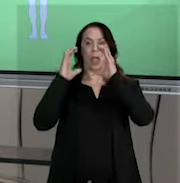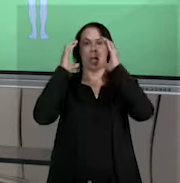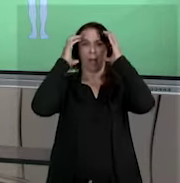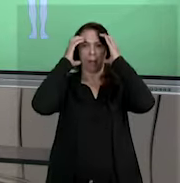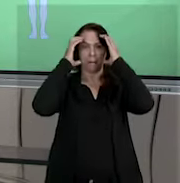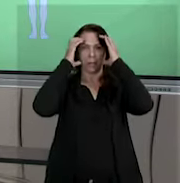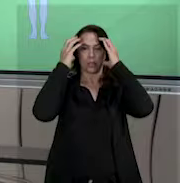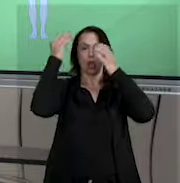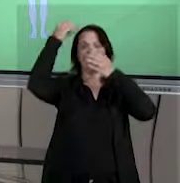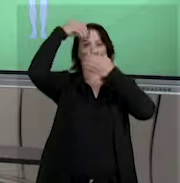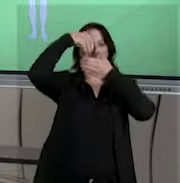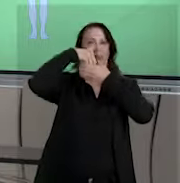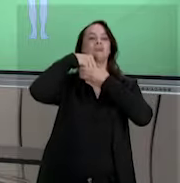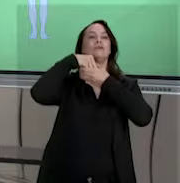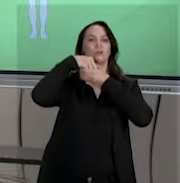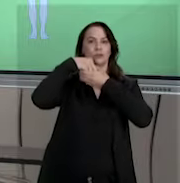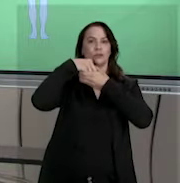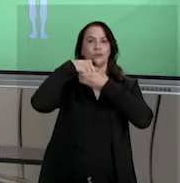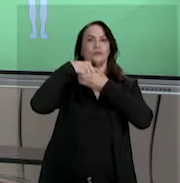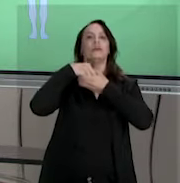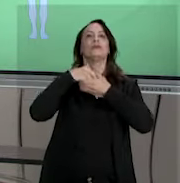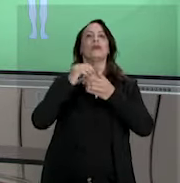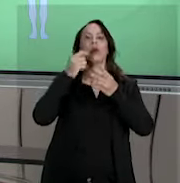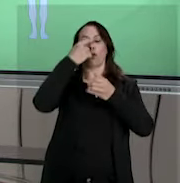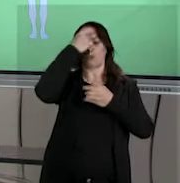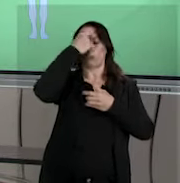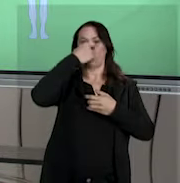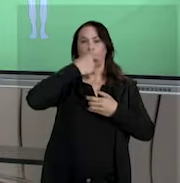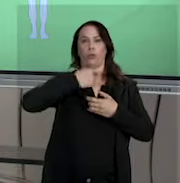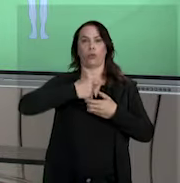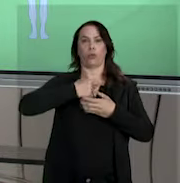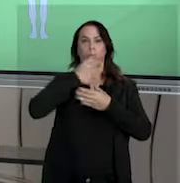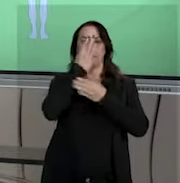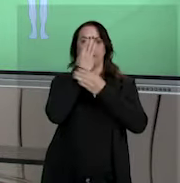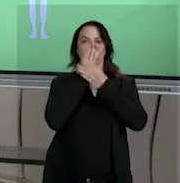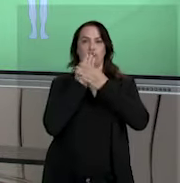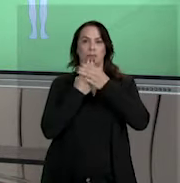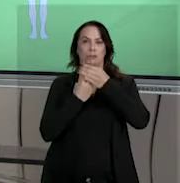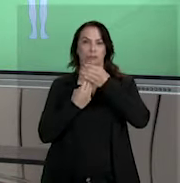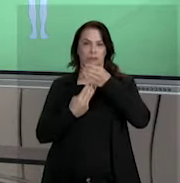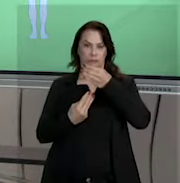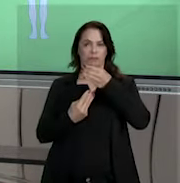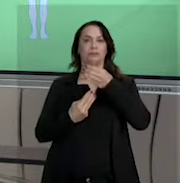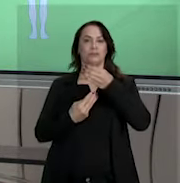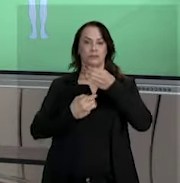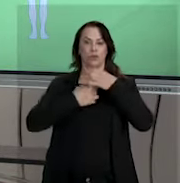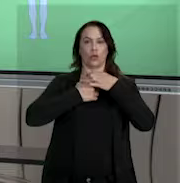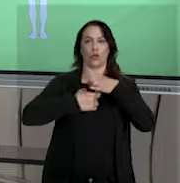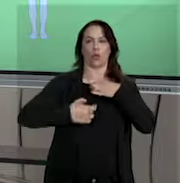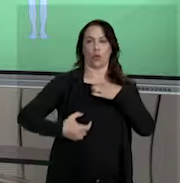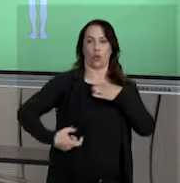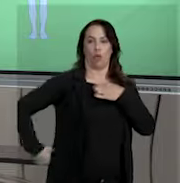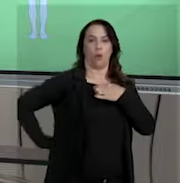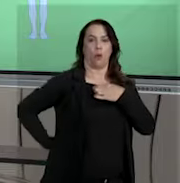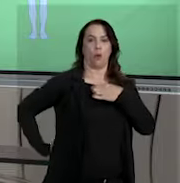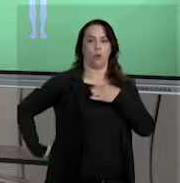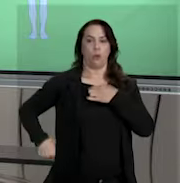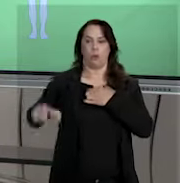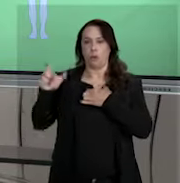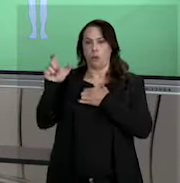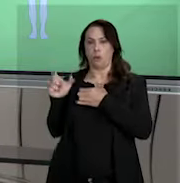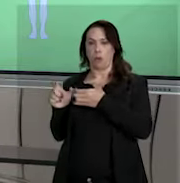dessa região a medula espinhal, que fica protegida pelas nossas vértebras. E da medula espinhal partem